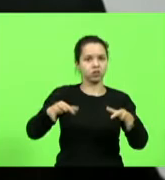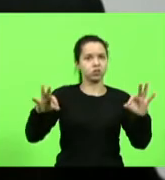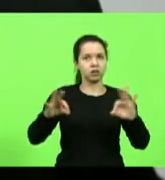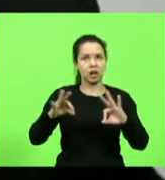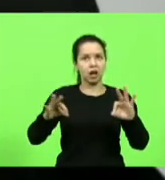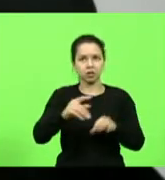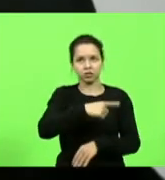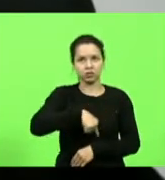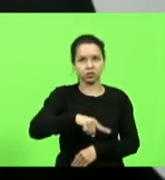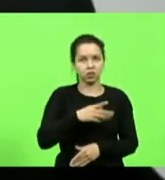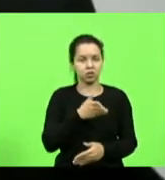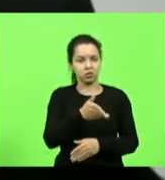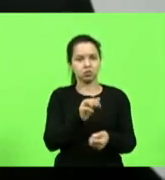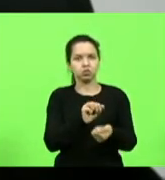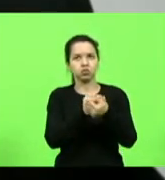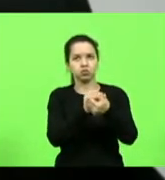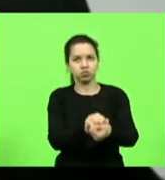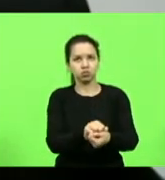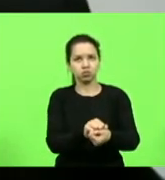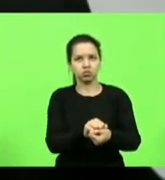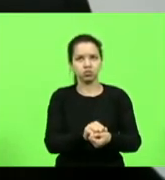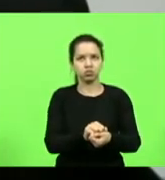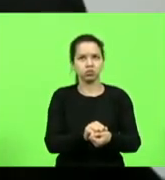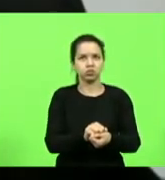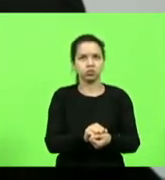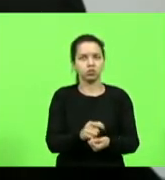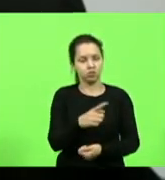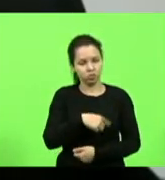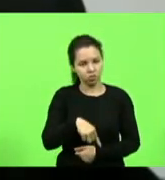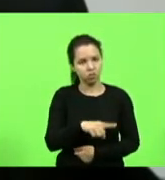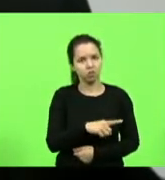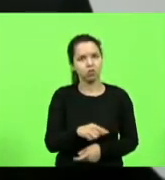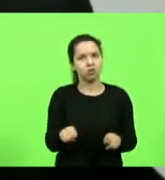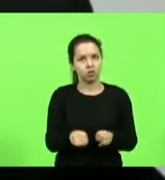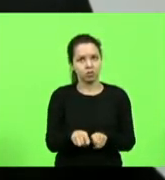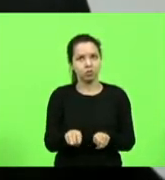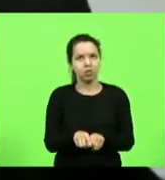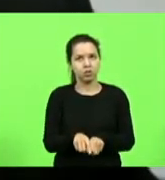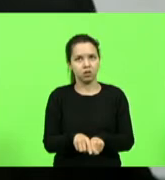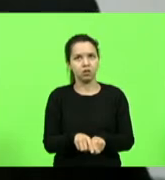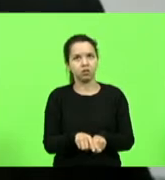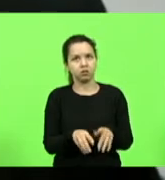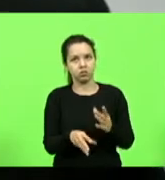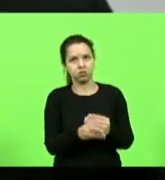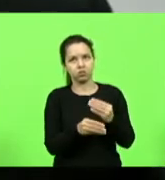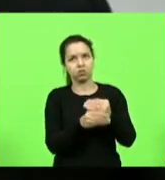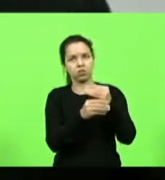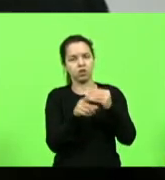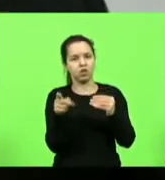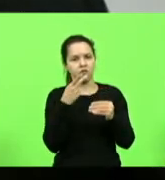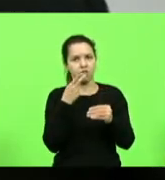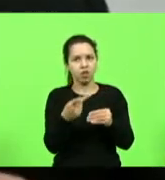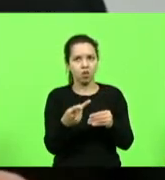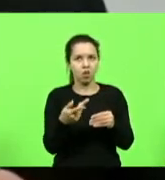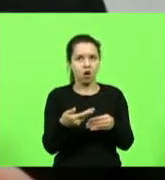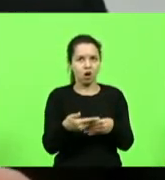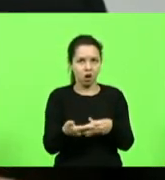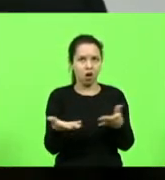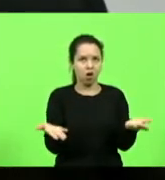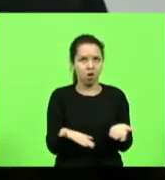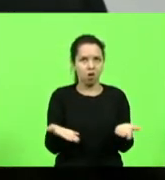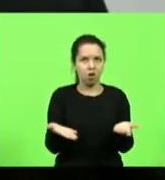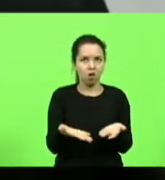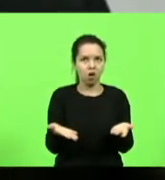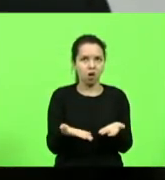ir lá, sabe? Então, puxa vida, a gente está aqui para agregar valor. É, ele falou que agora não está